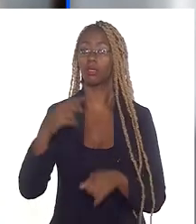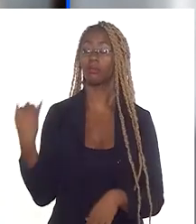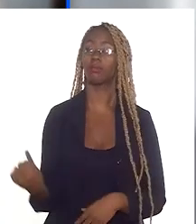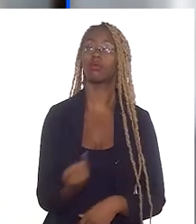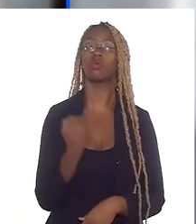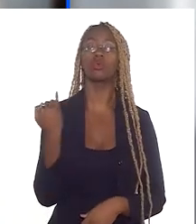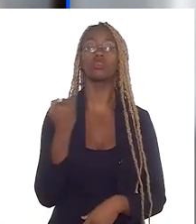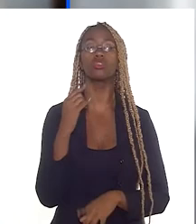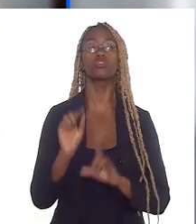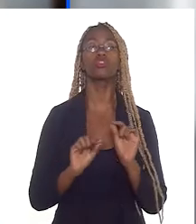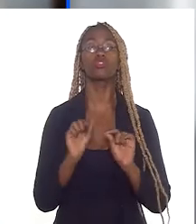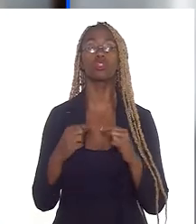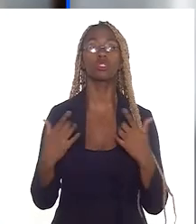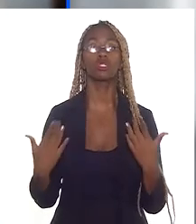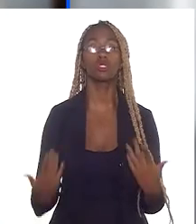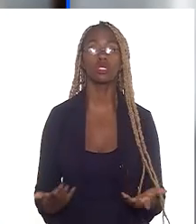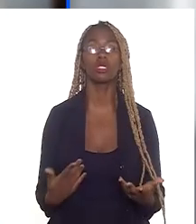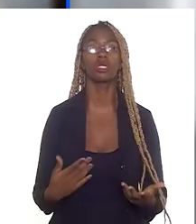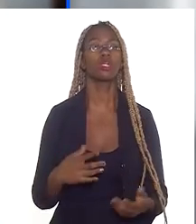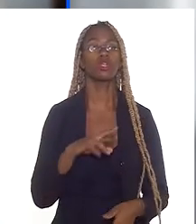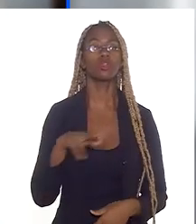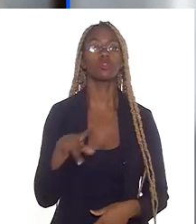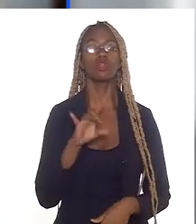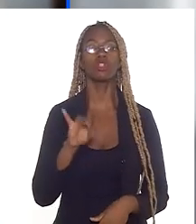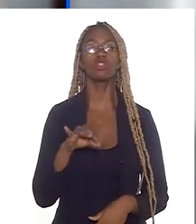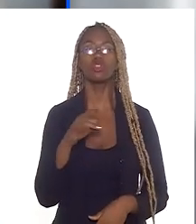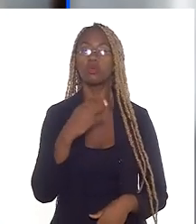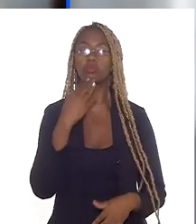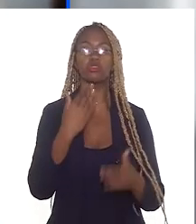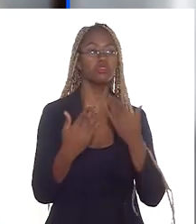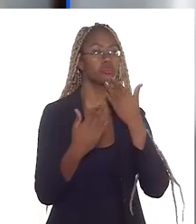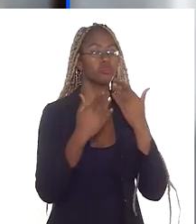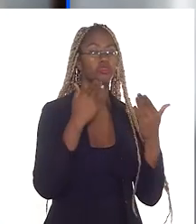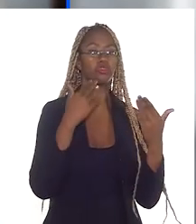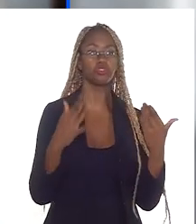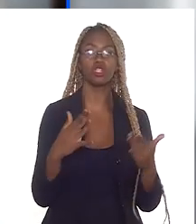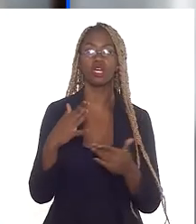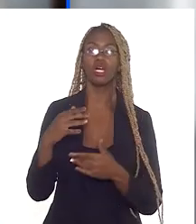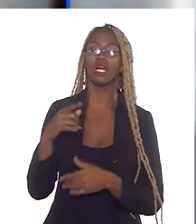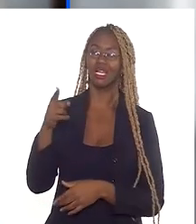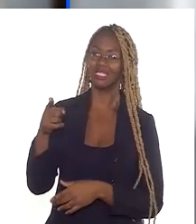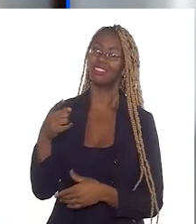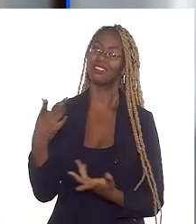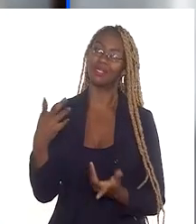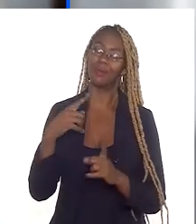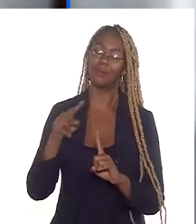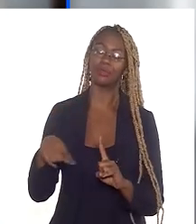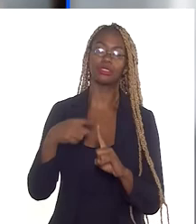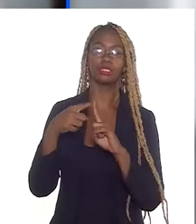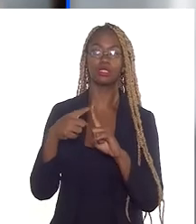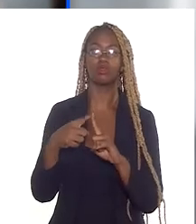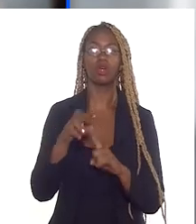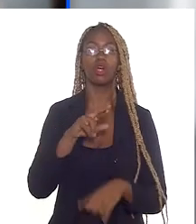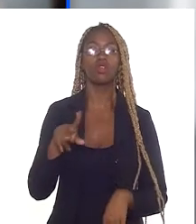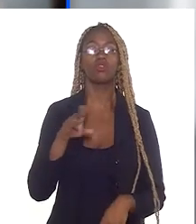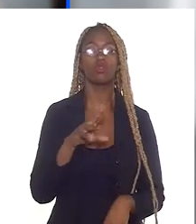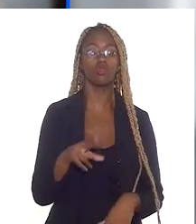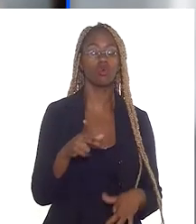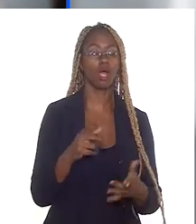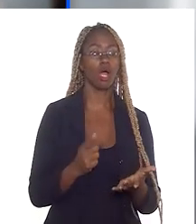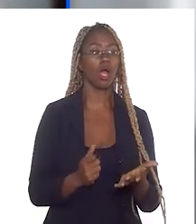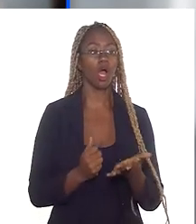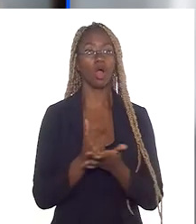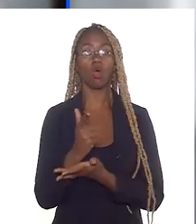gente Outro ponto muito importante é que não busquemos isso essa natureza de Emoções Valença positiva no